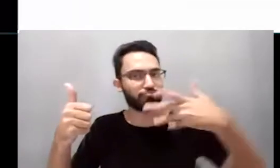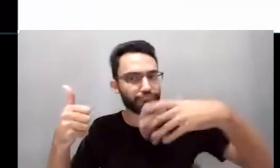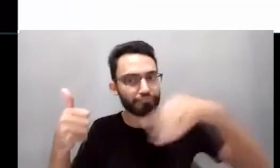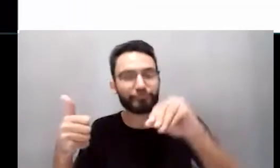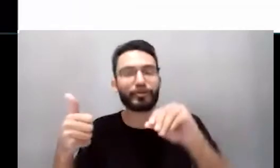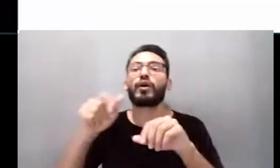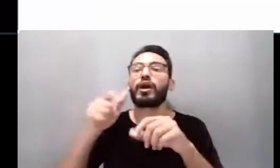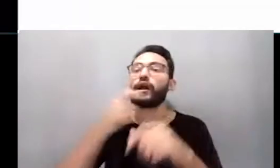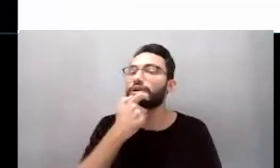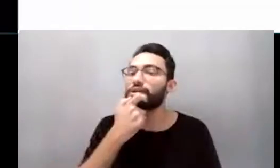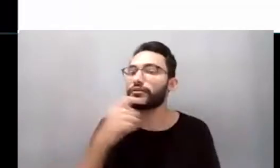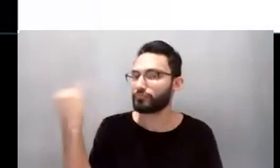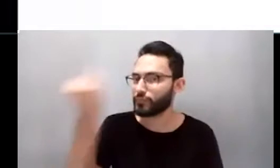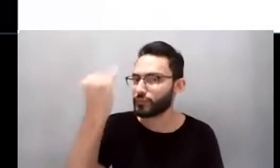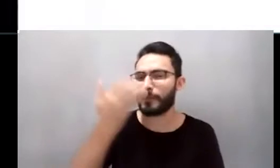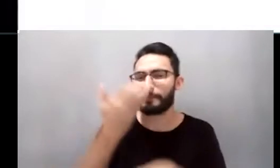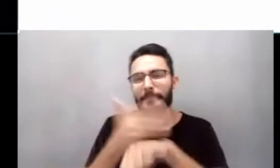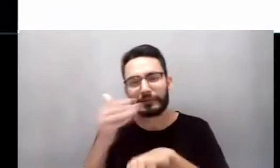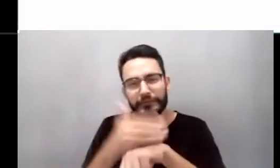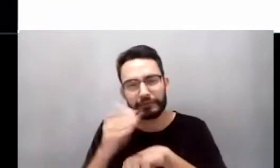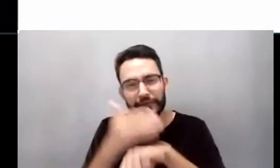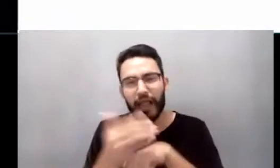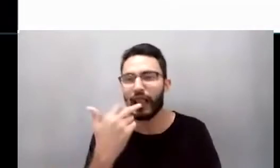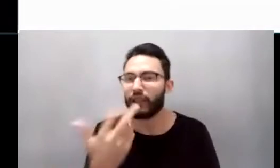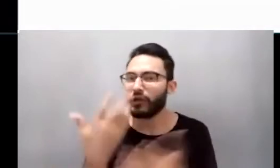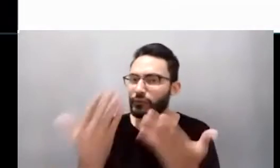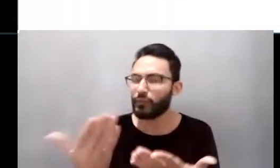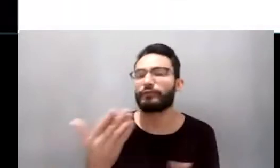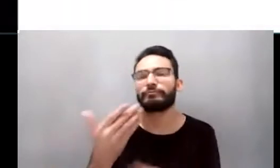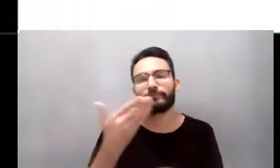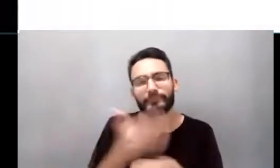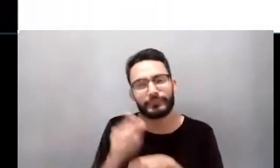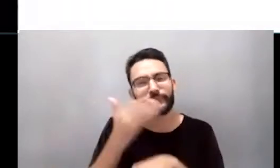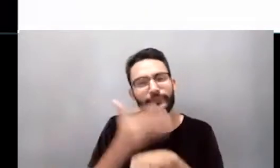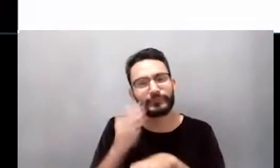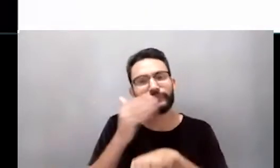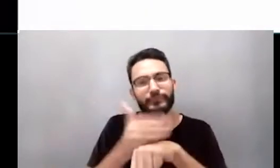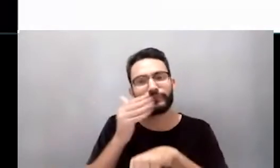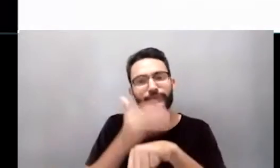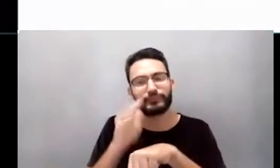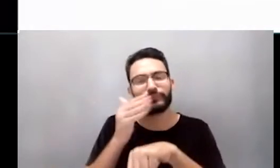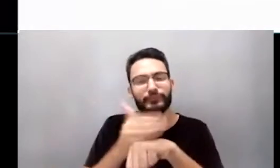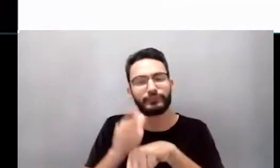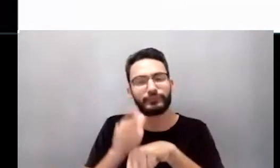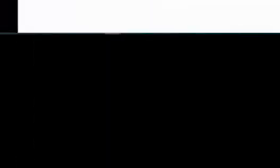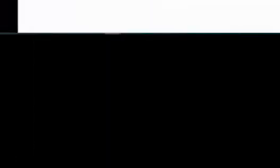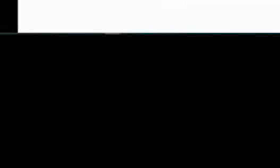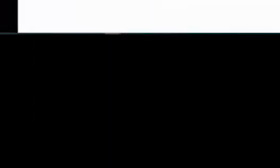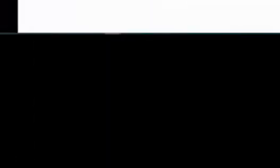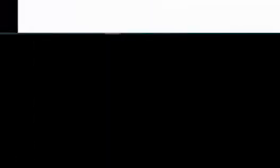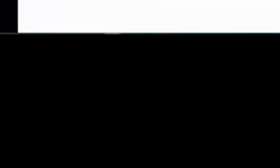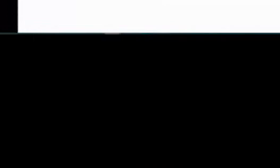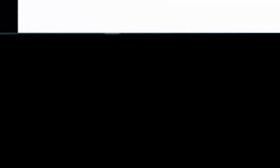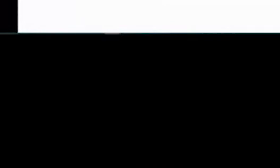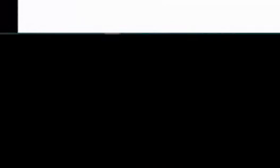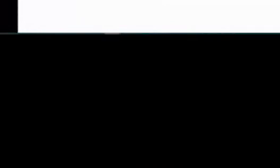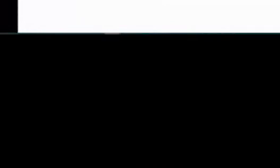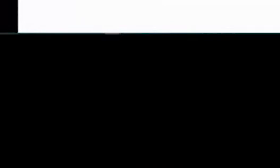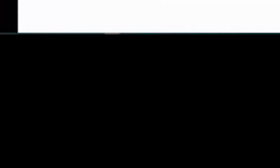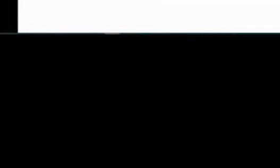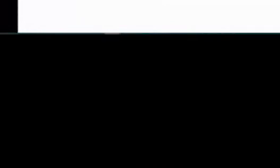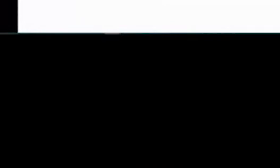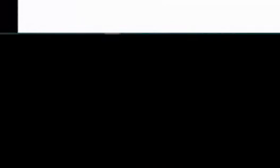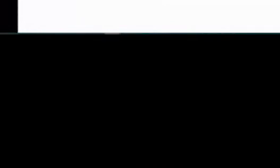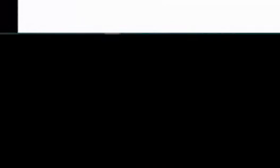Vocês praticarem a língua, terem a programação também, a gente vai falar um pouquinho sobre isso, né? Mas o inglês